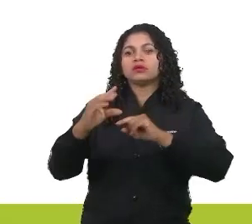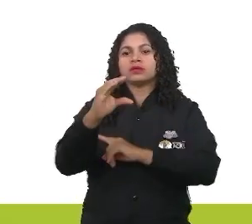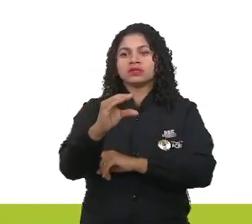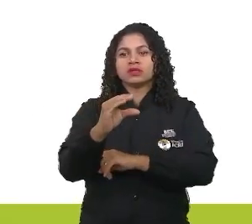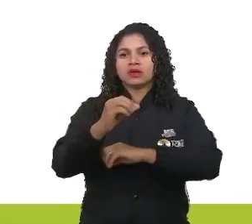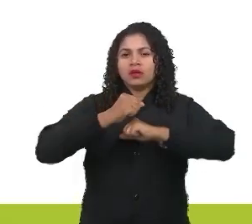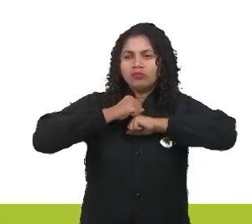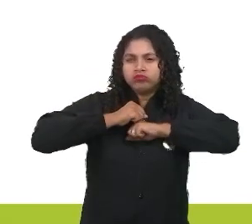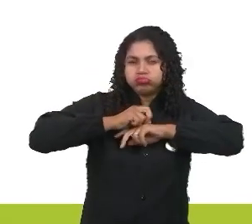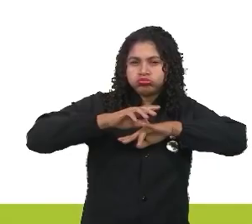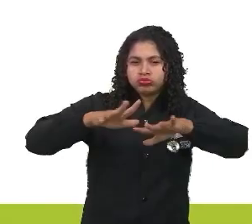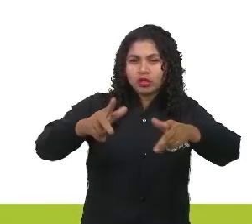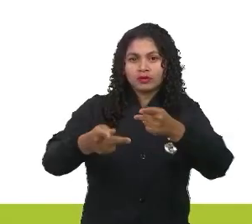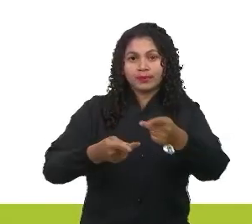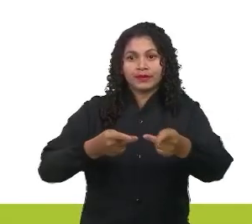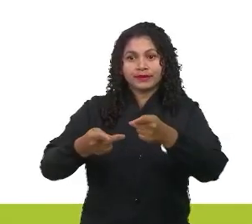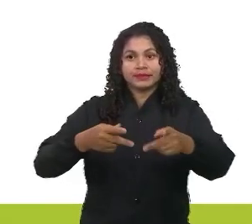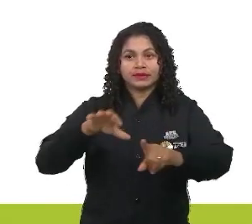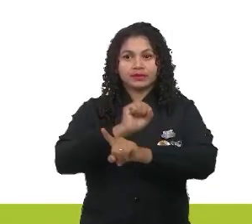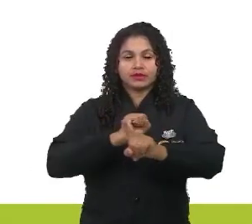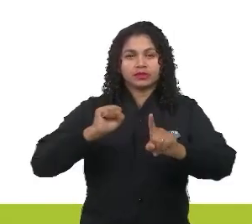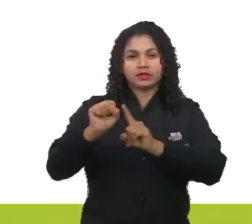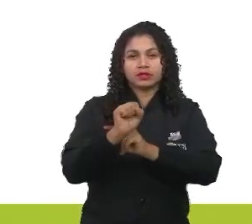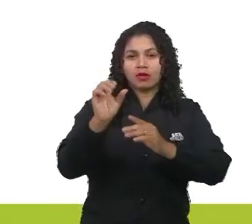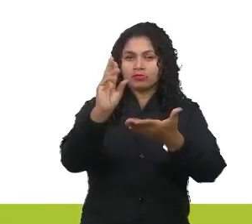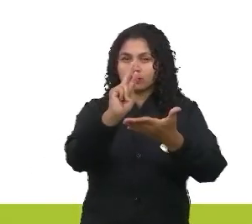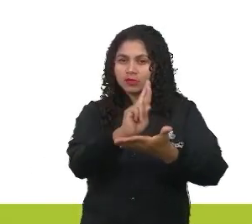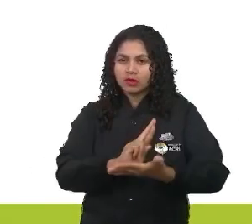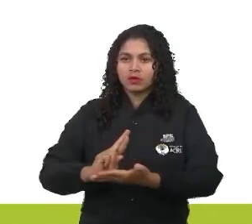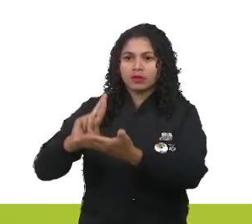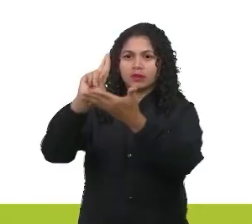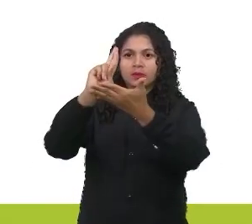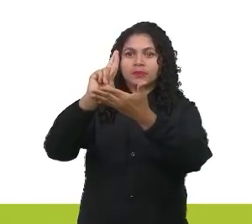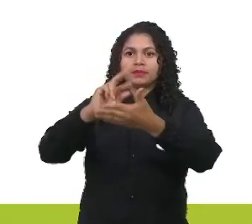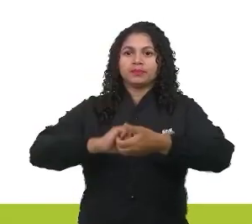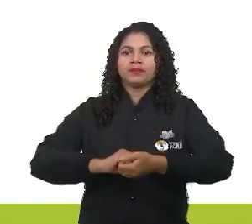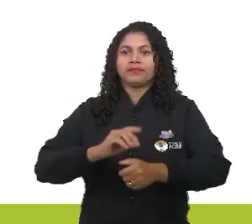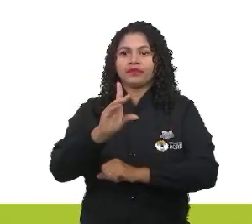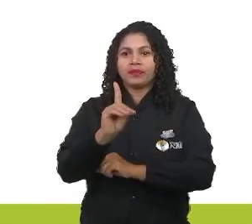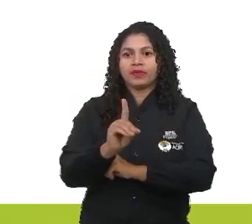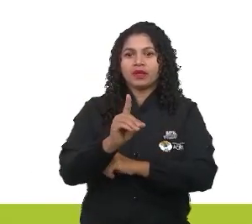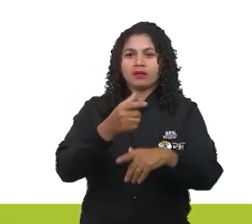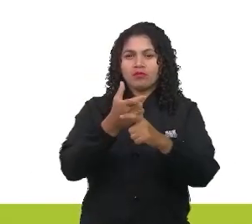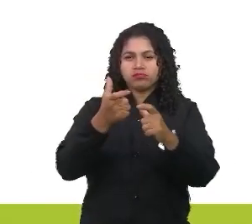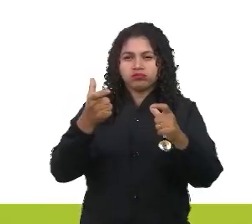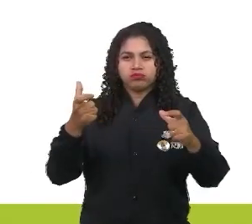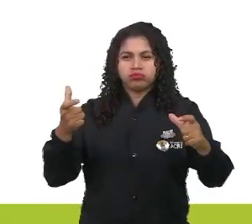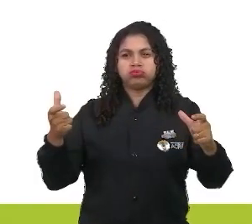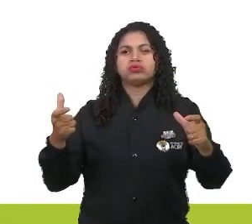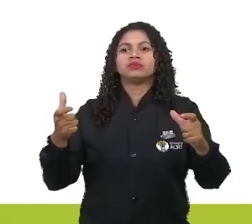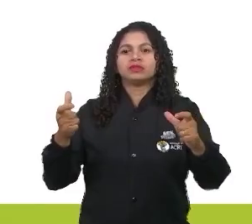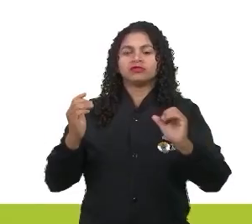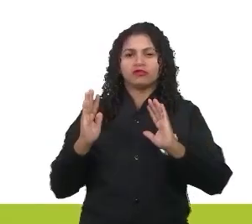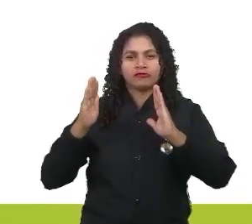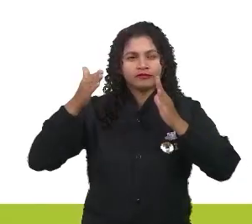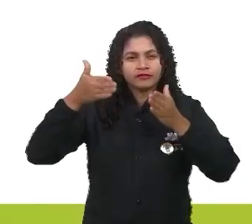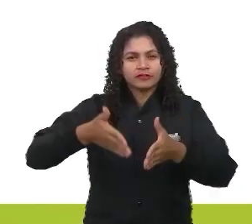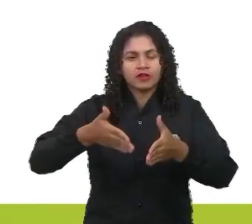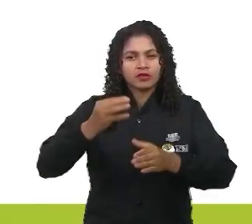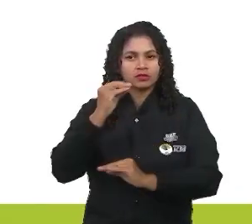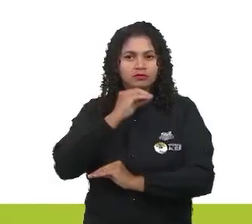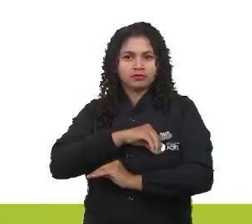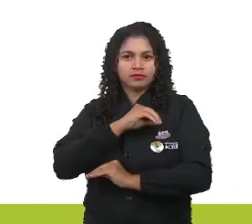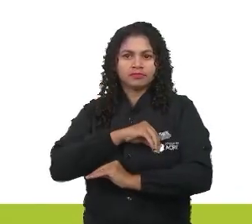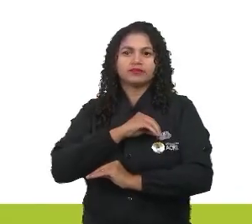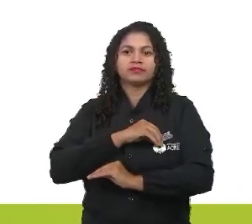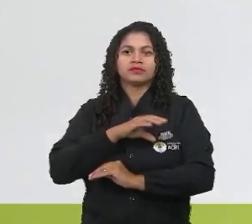universidades. Letra D, ampliação dos processos de concentração de renda. E letra E, regulamentação das